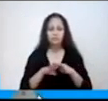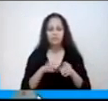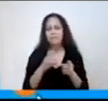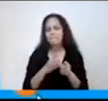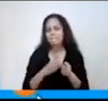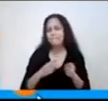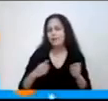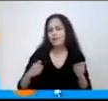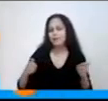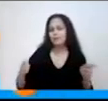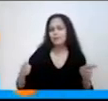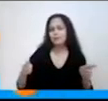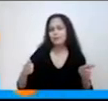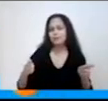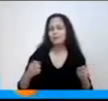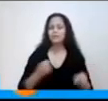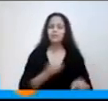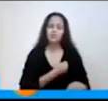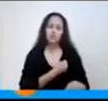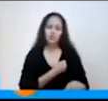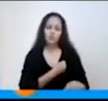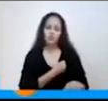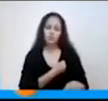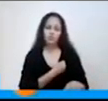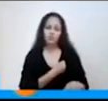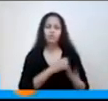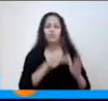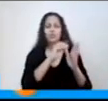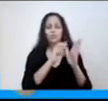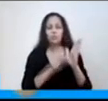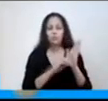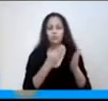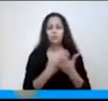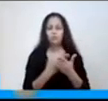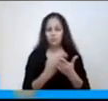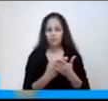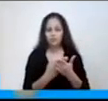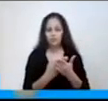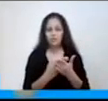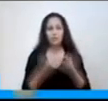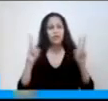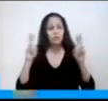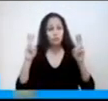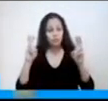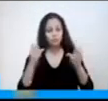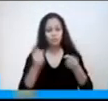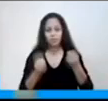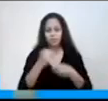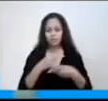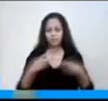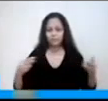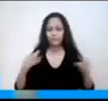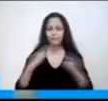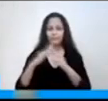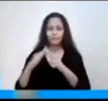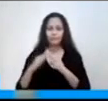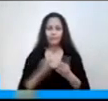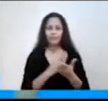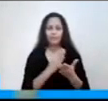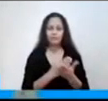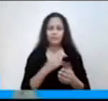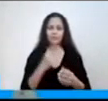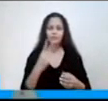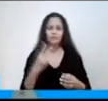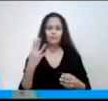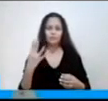uma crescente aí do número de veículos. Pessoal, o conteúdo da aula está no tema do transporte urbano, na página 241.